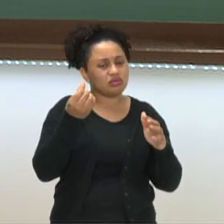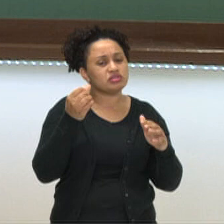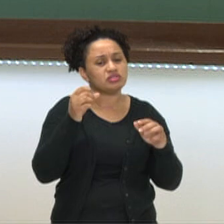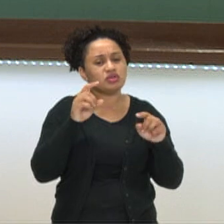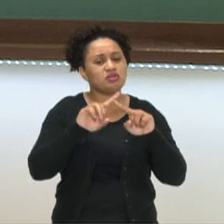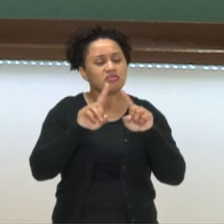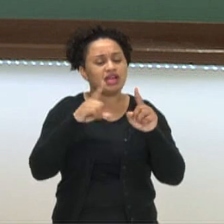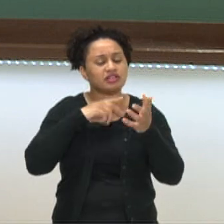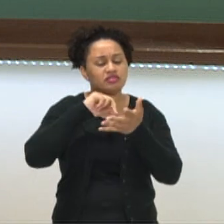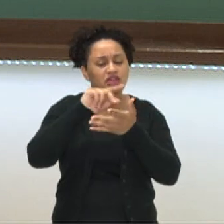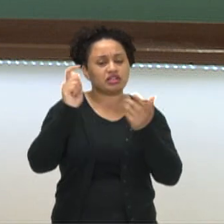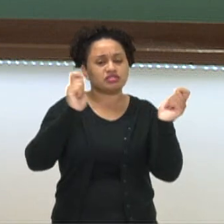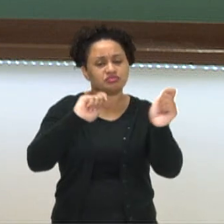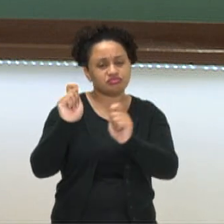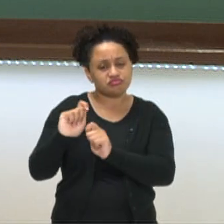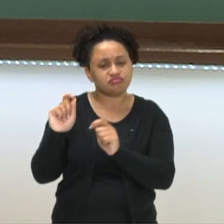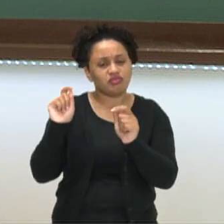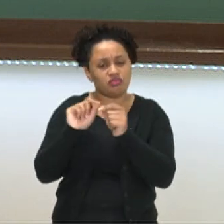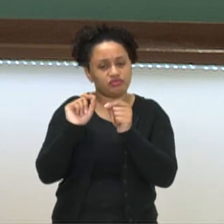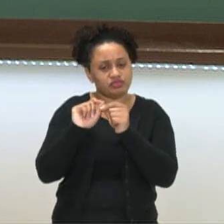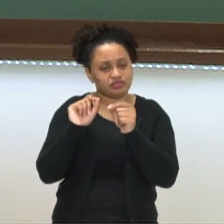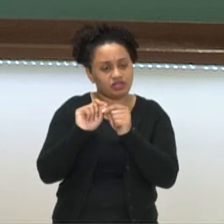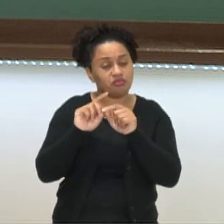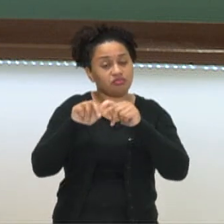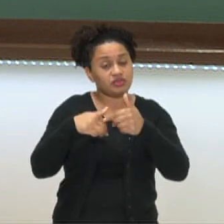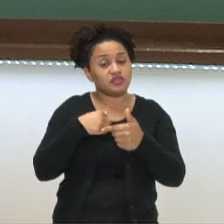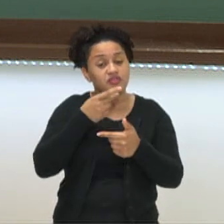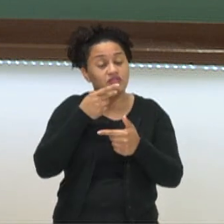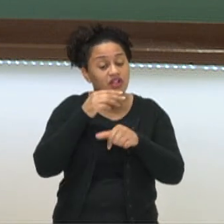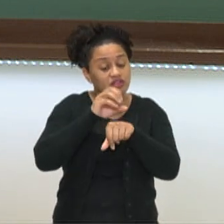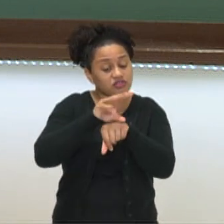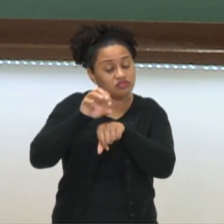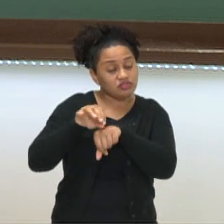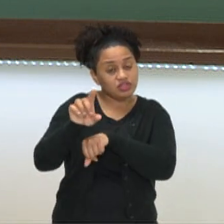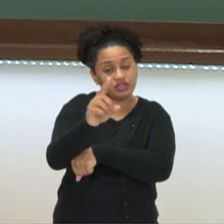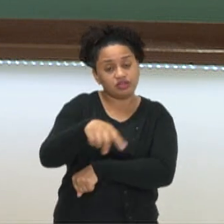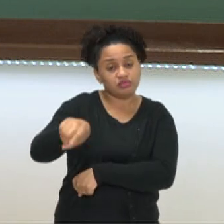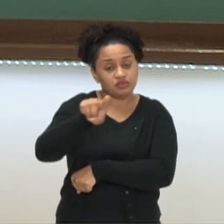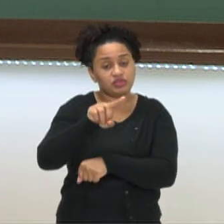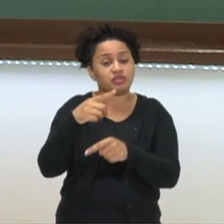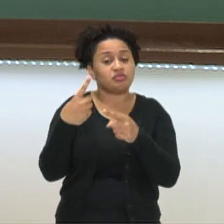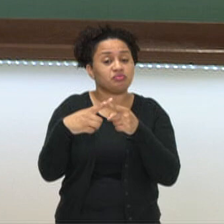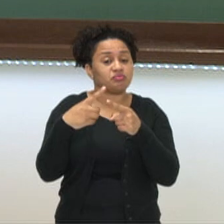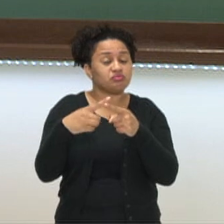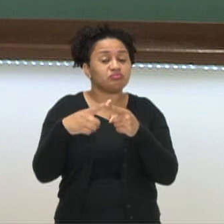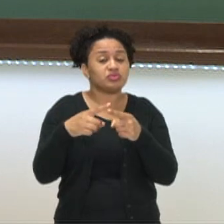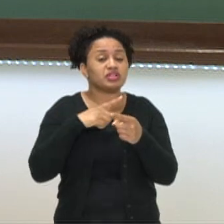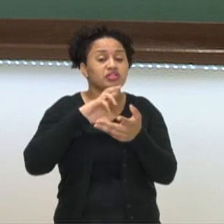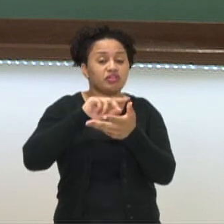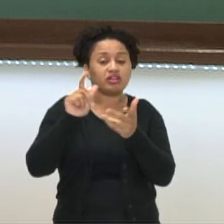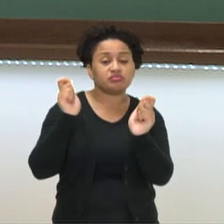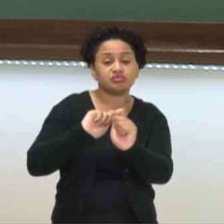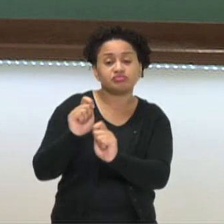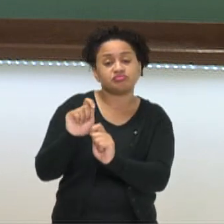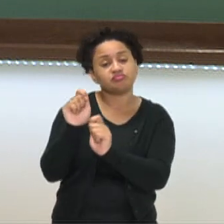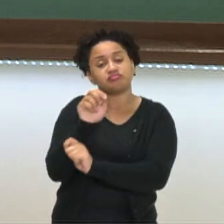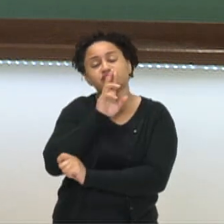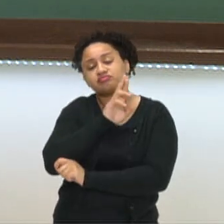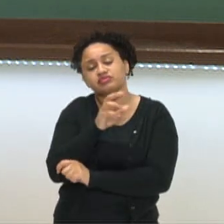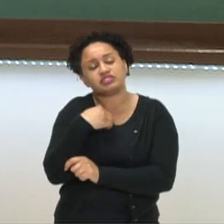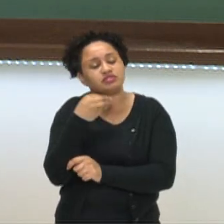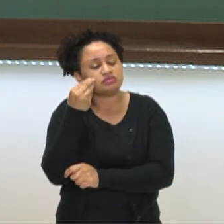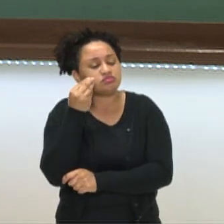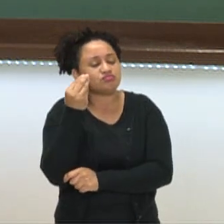que você tem várias possibilidades, né? E por isso que eu falei que eu ia dar uma dica para você, porque como tem várias possibilidades, você vai ficar